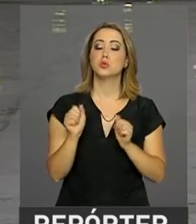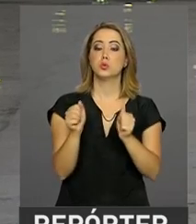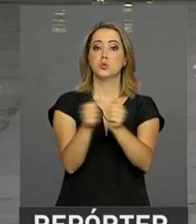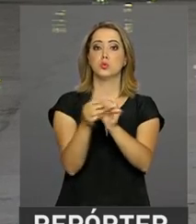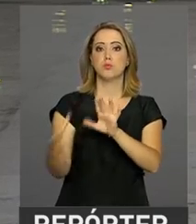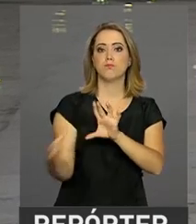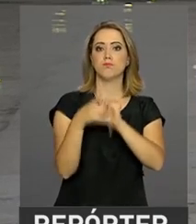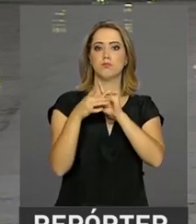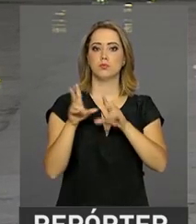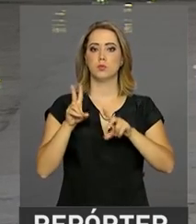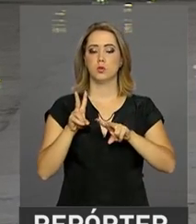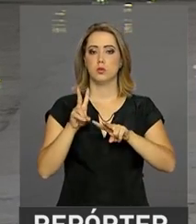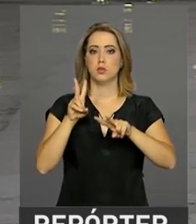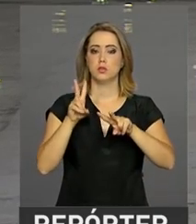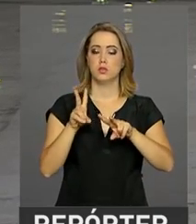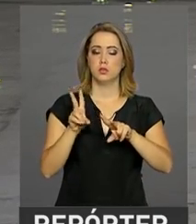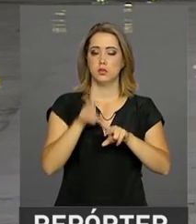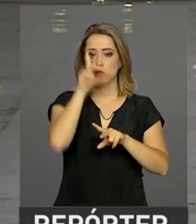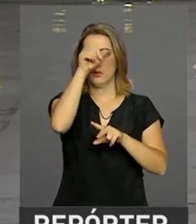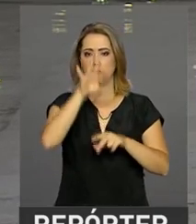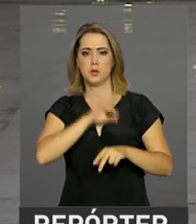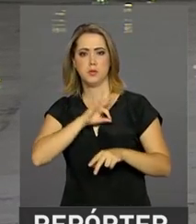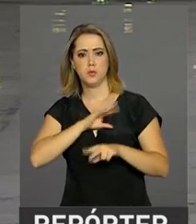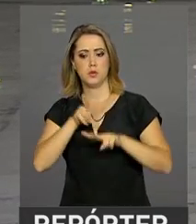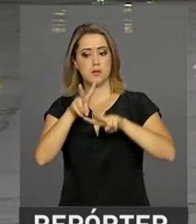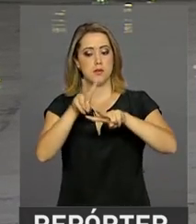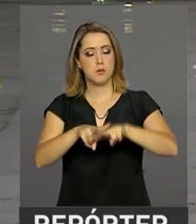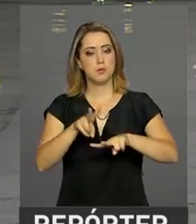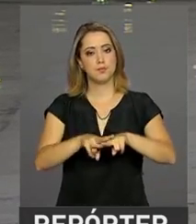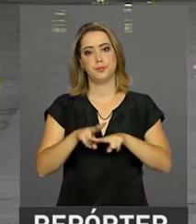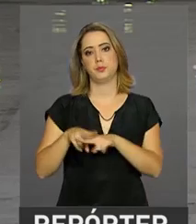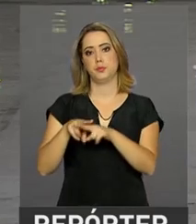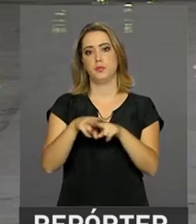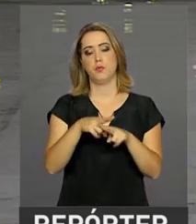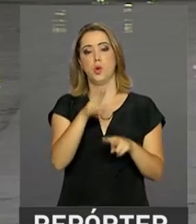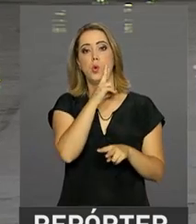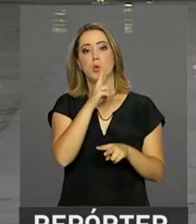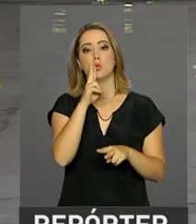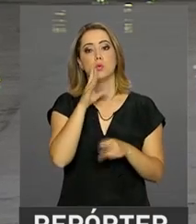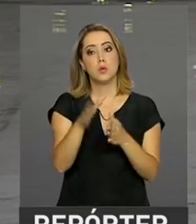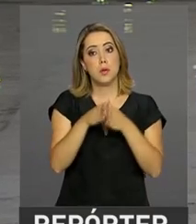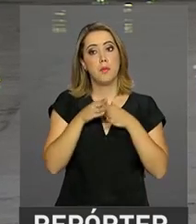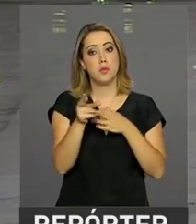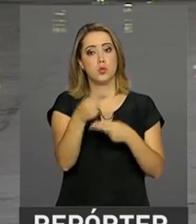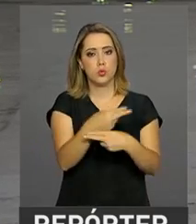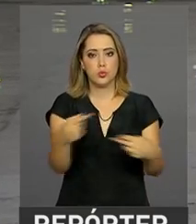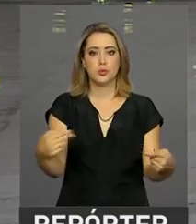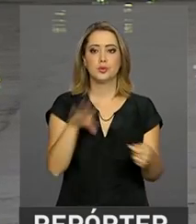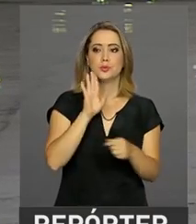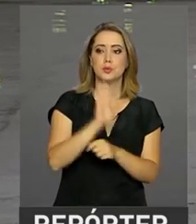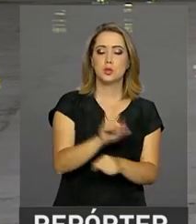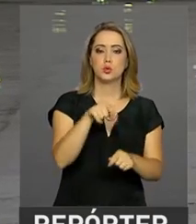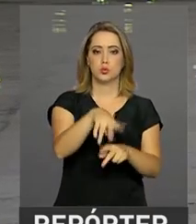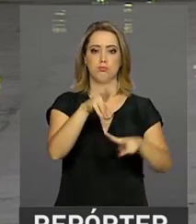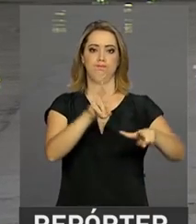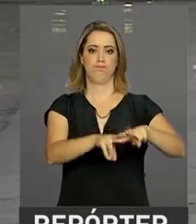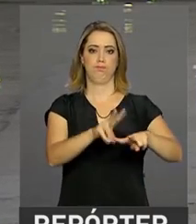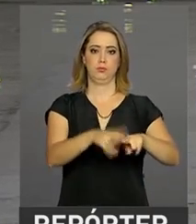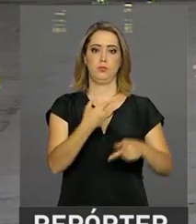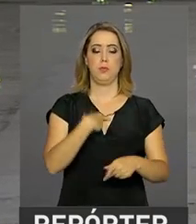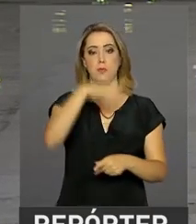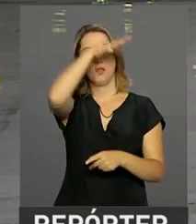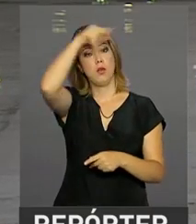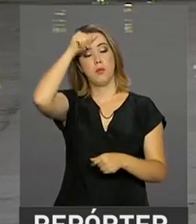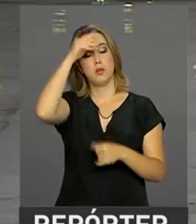atuação no sistema penitenciário Rondônia pediu investimentos para equipar e manter presídios e o Mato Grosso solicitou que o